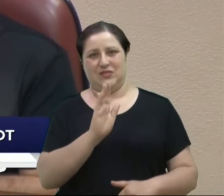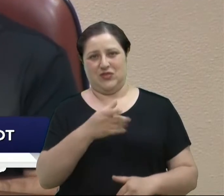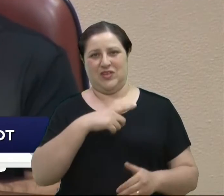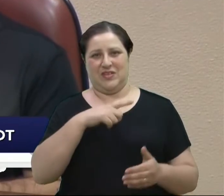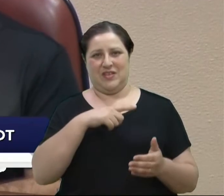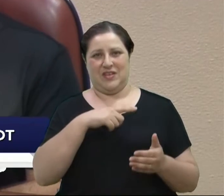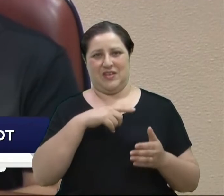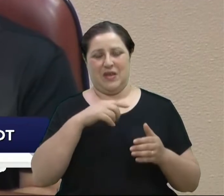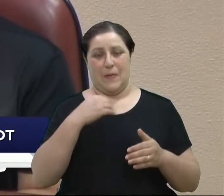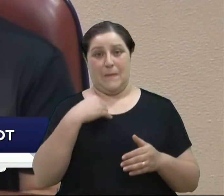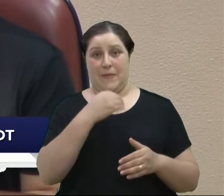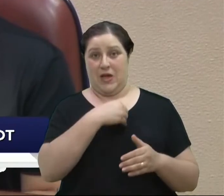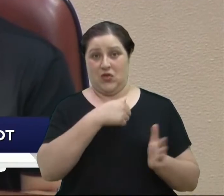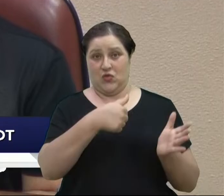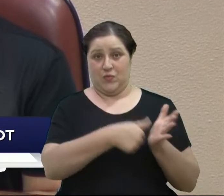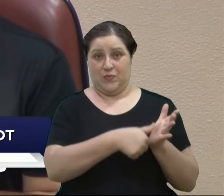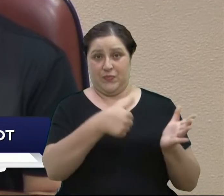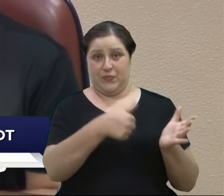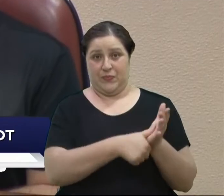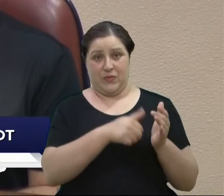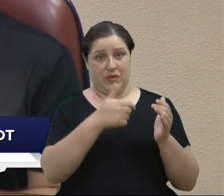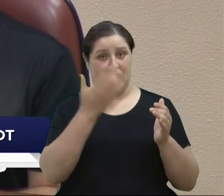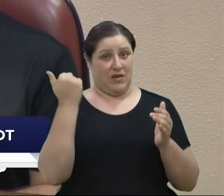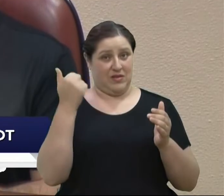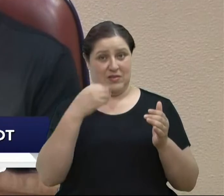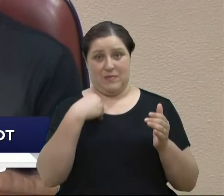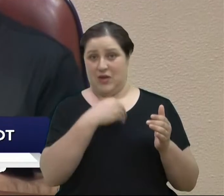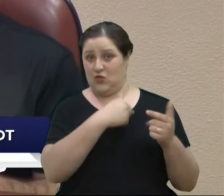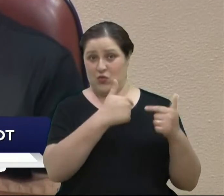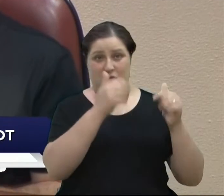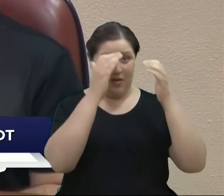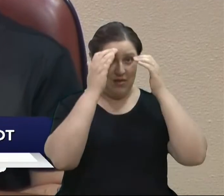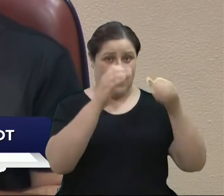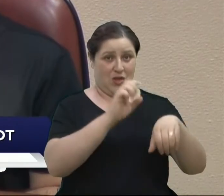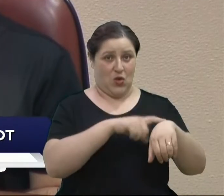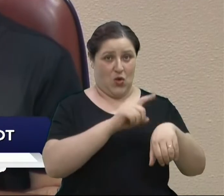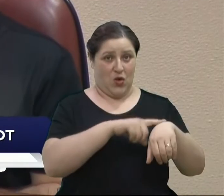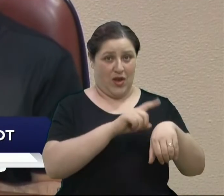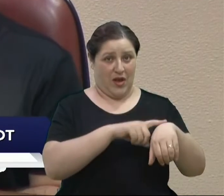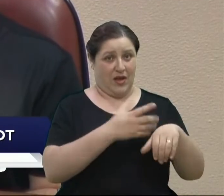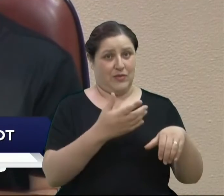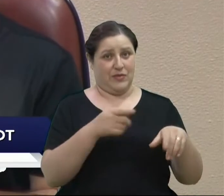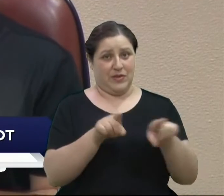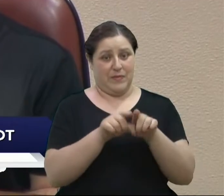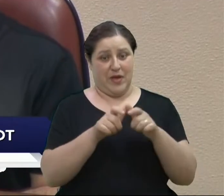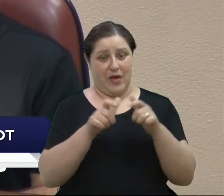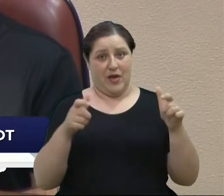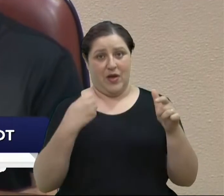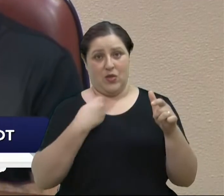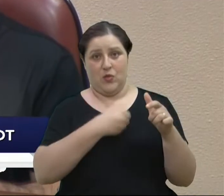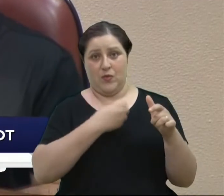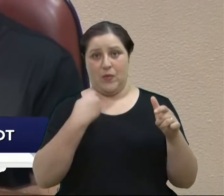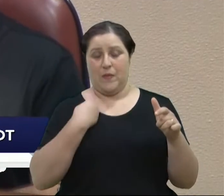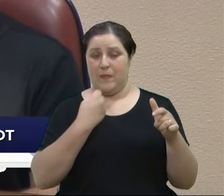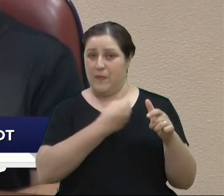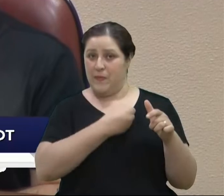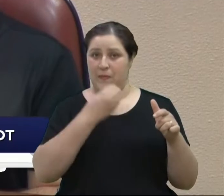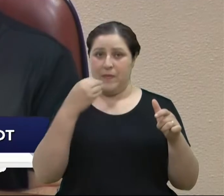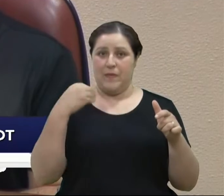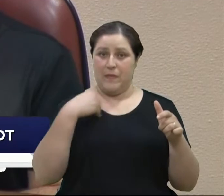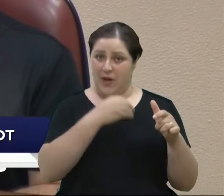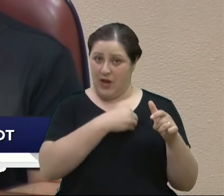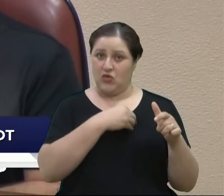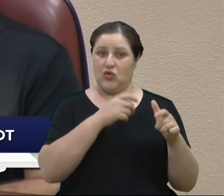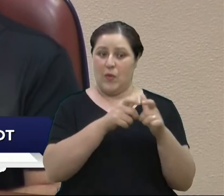ponto que não tinha, tinha descumprimento da carga horária, a questão da ampliação de número de médicos no atendimento, isso também foi importante, a nossa ida